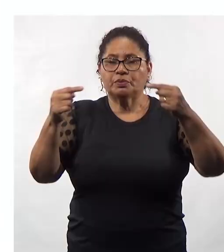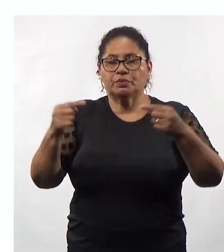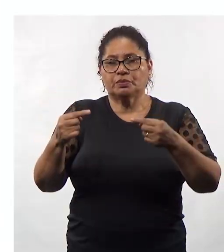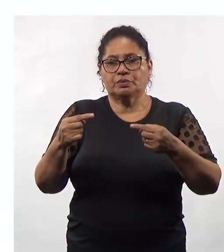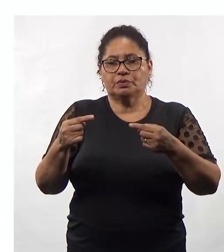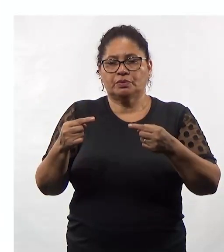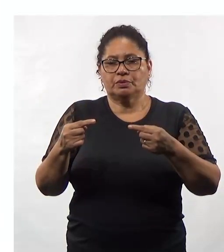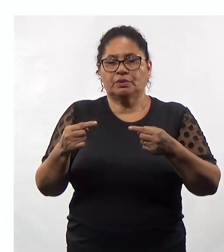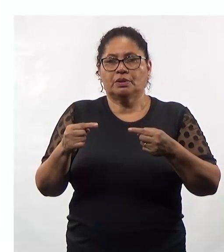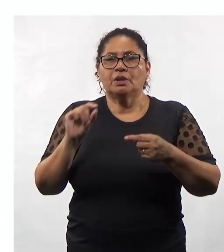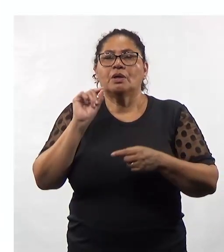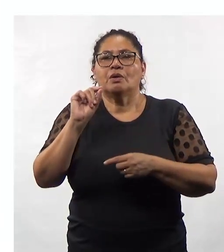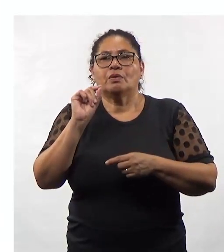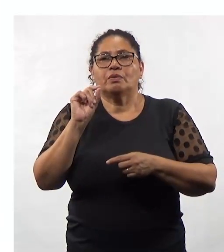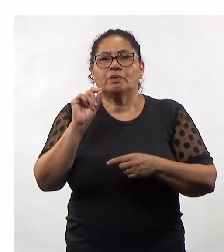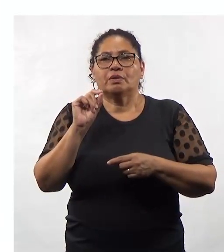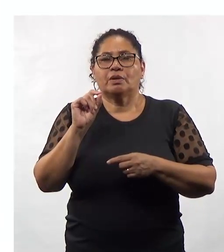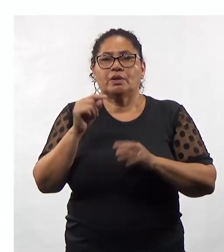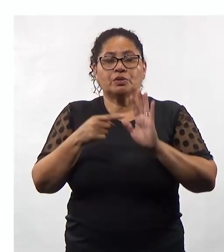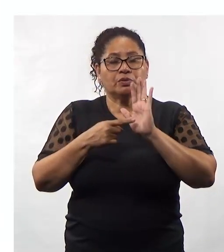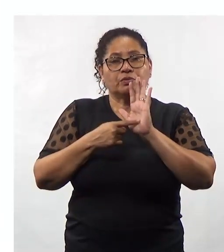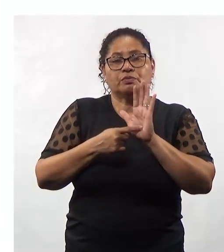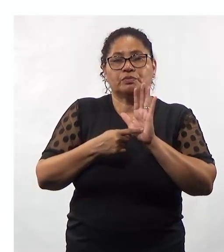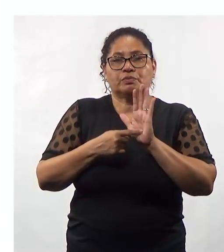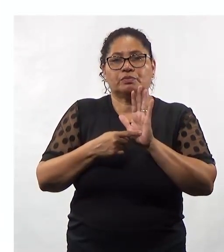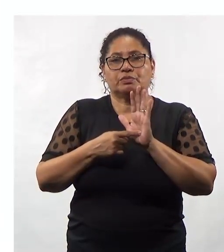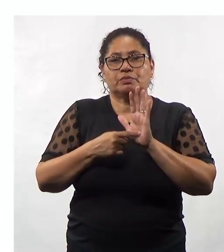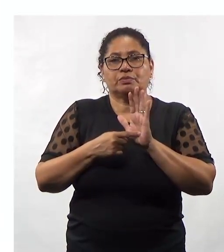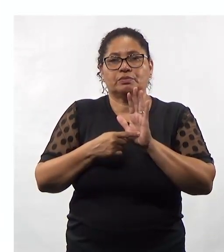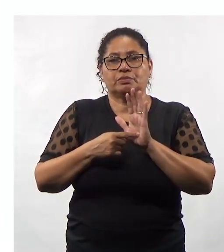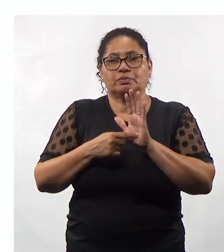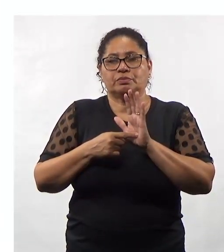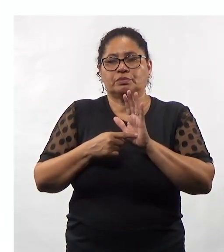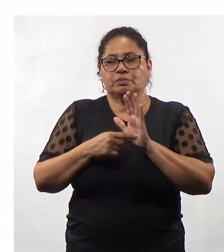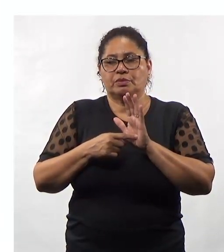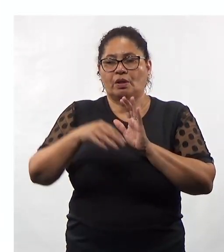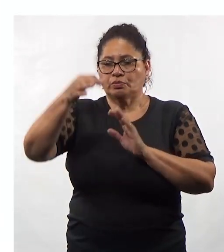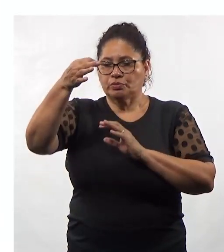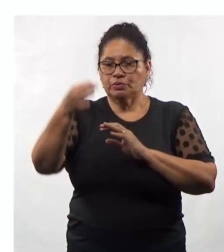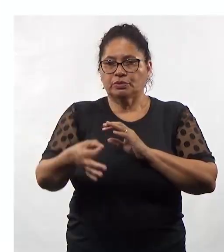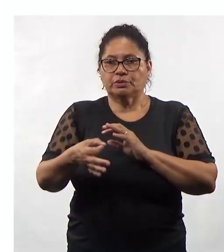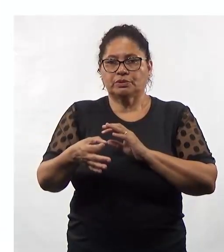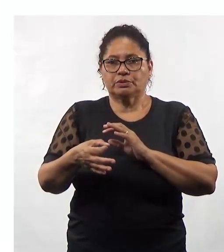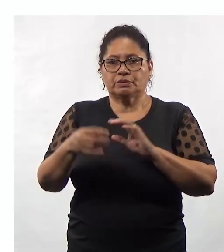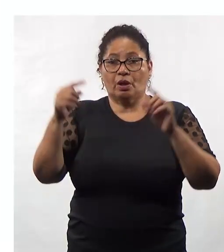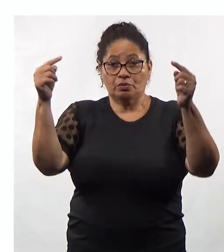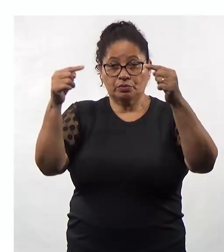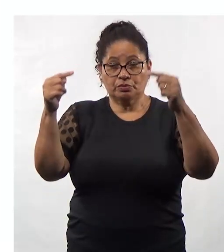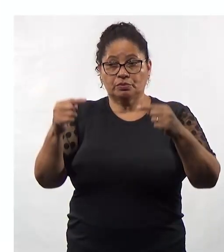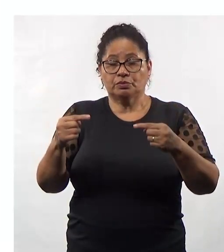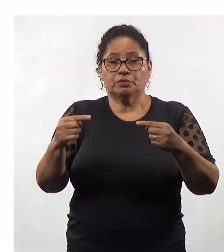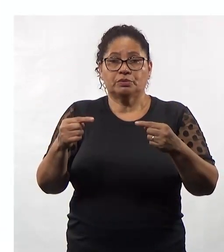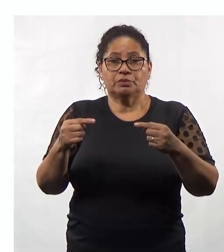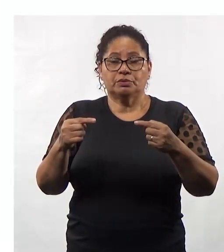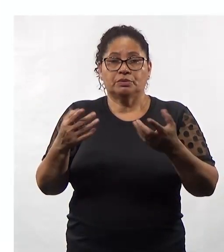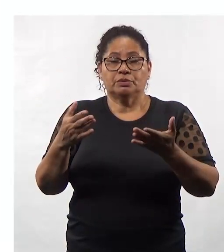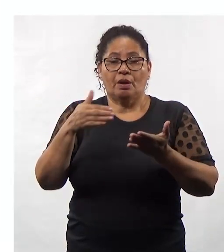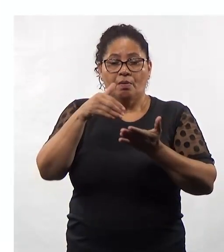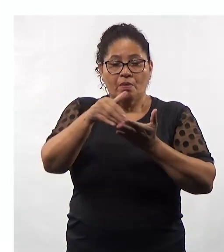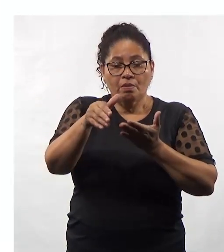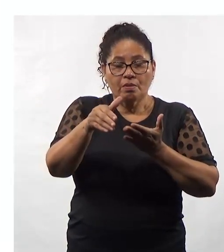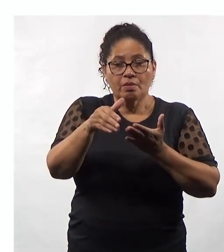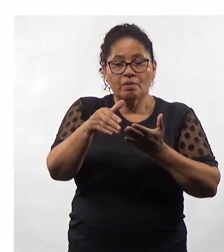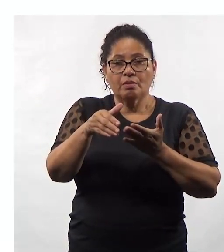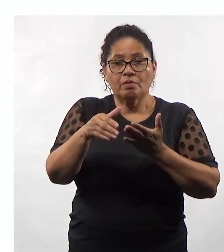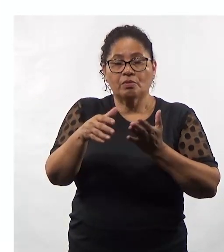critério, descrição e o que a gente coloca como pré-requisito, né, desses critérios para fazer